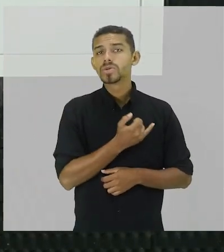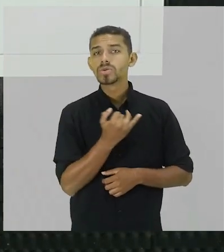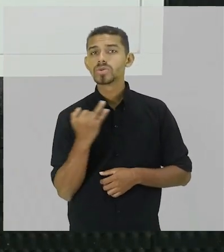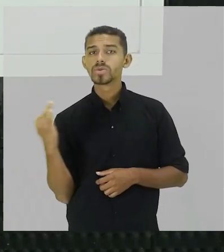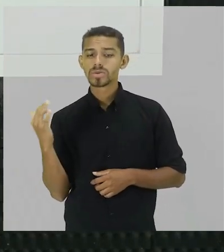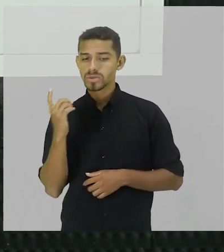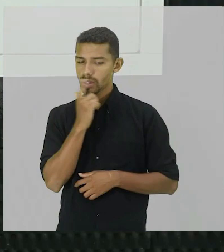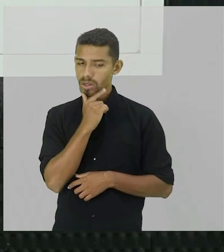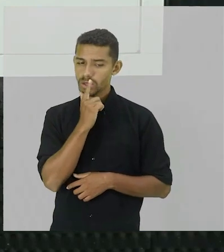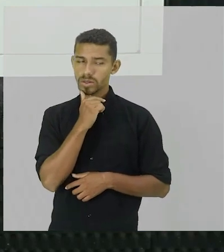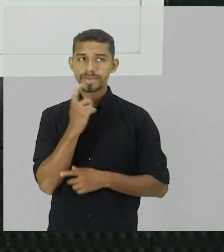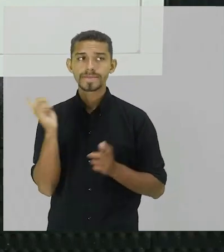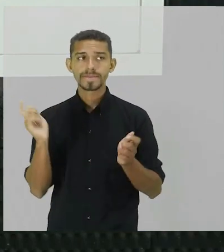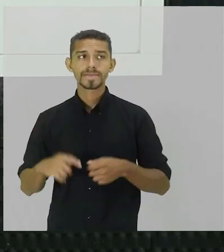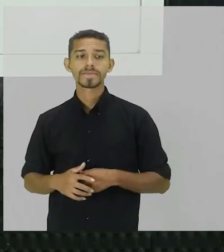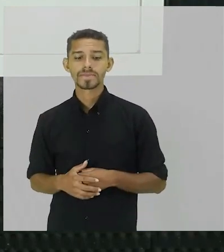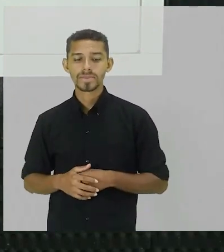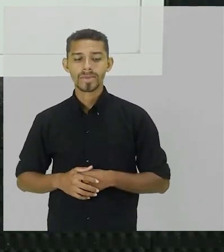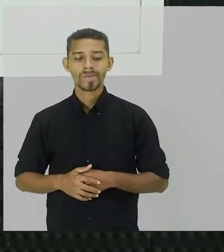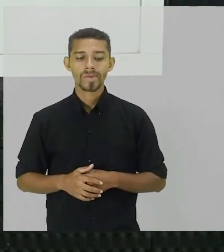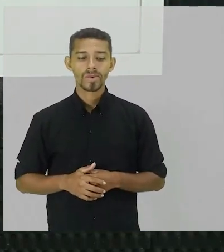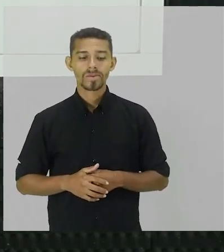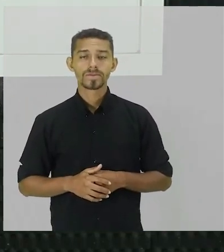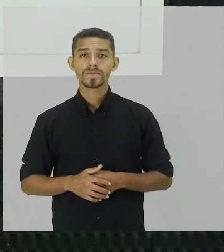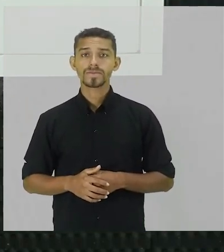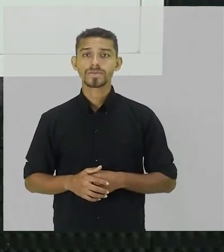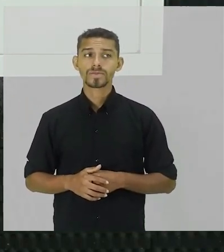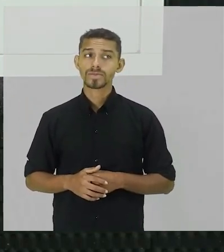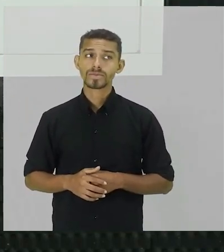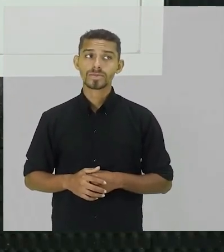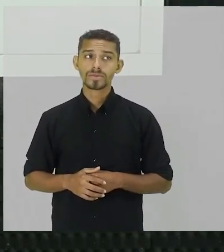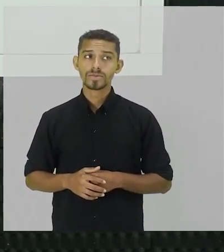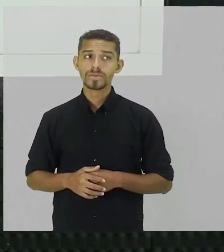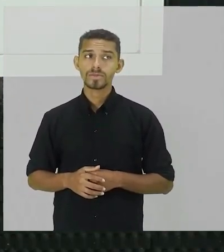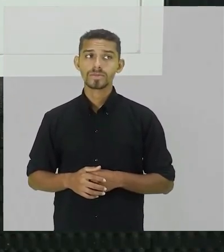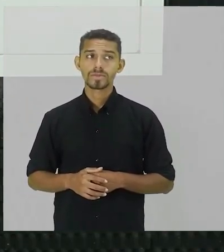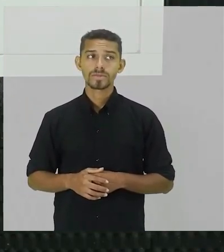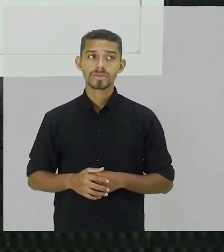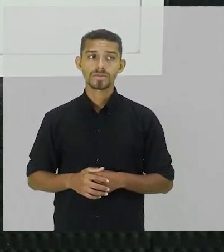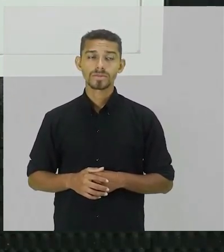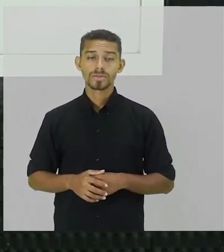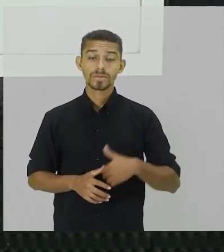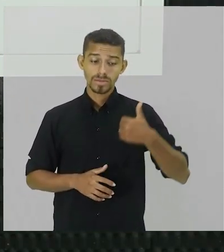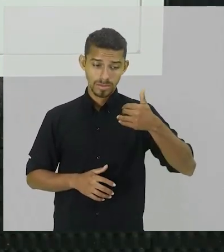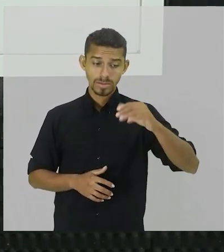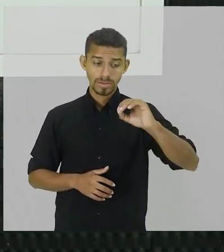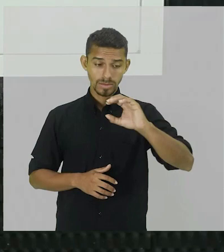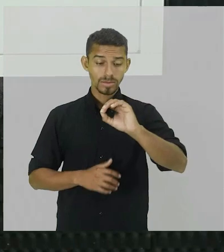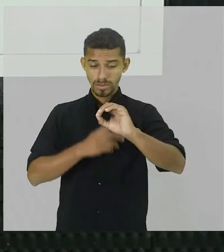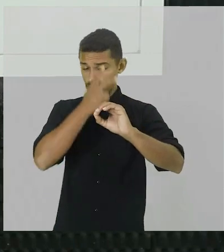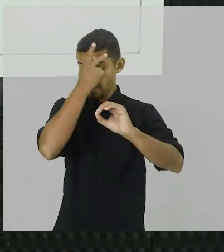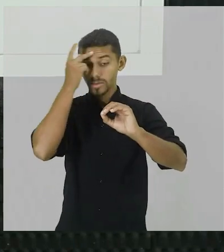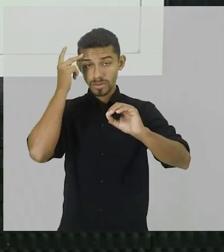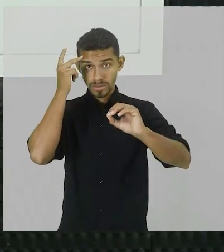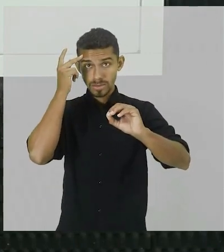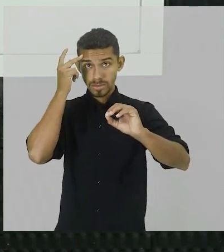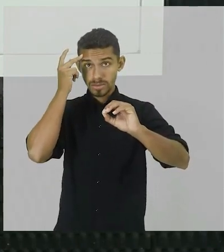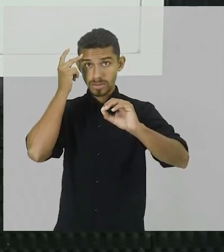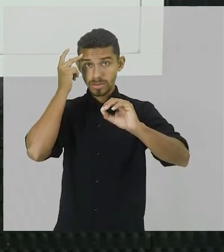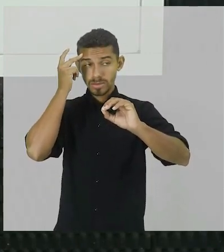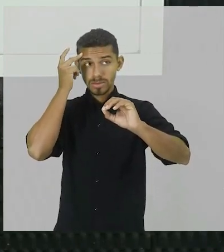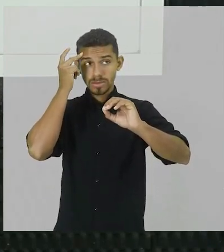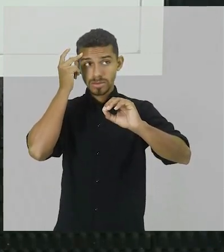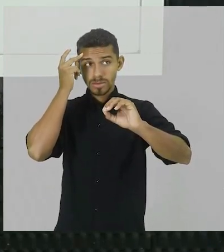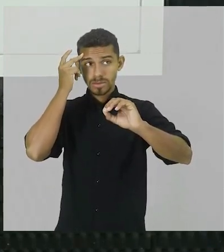desse reservatório para esses 7 dias, dá para fazer essa conta. Vou pegar os 100, que são 100 habitantes,